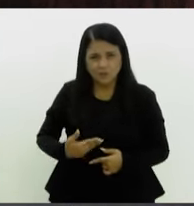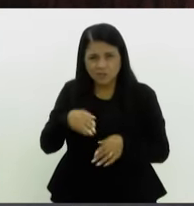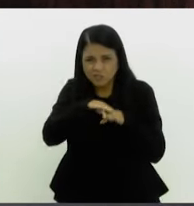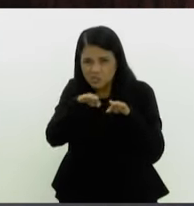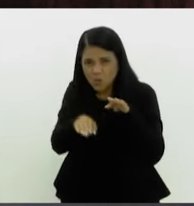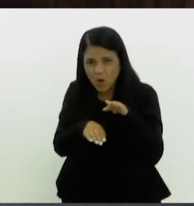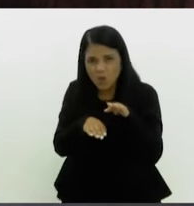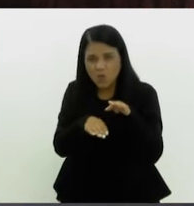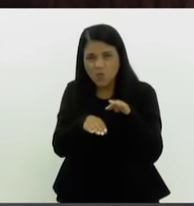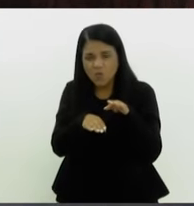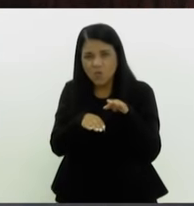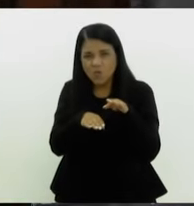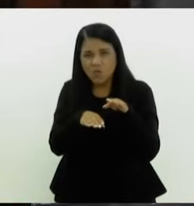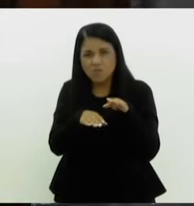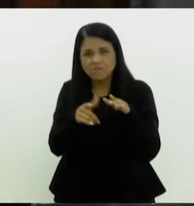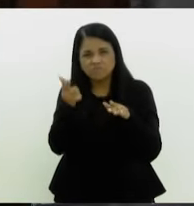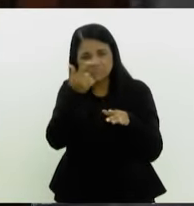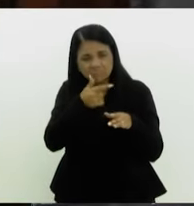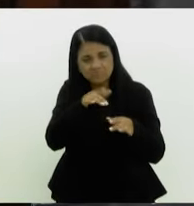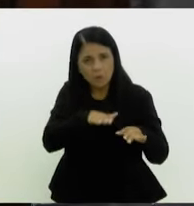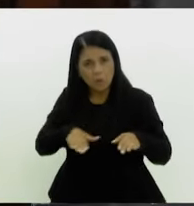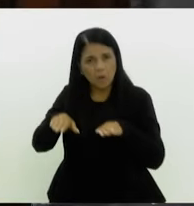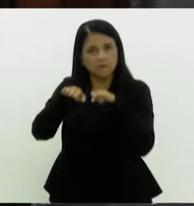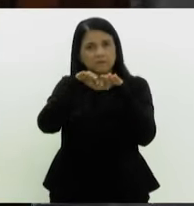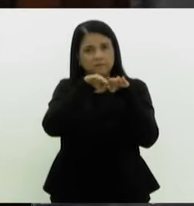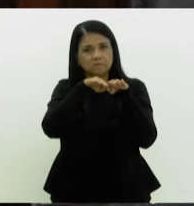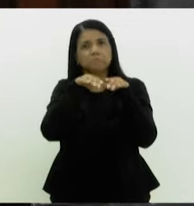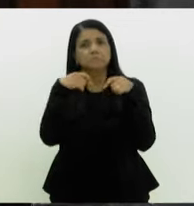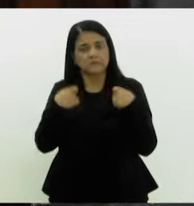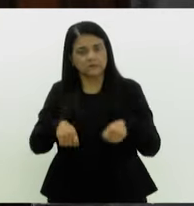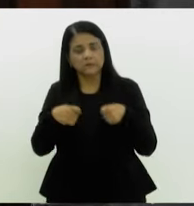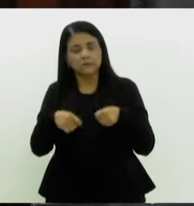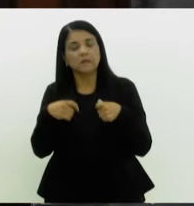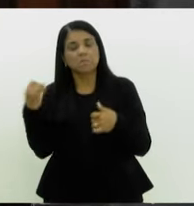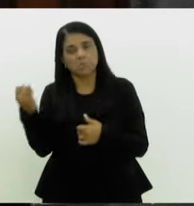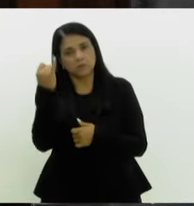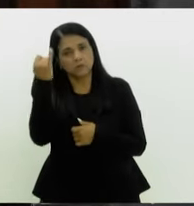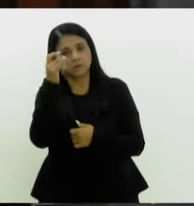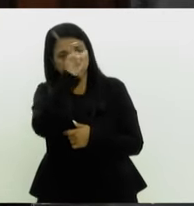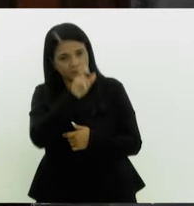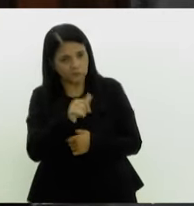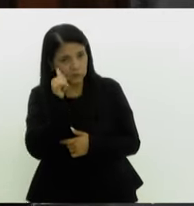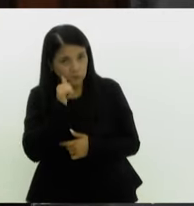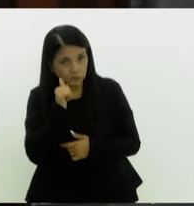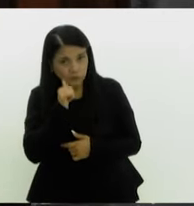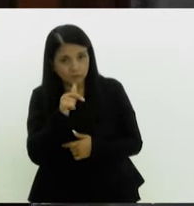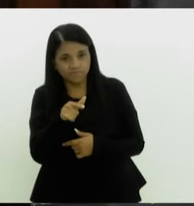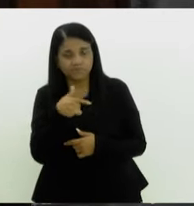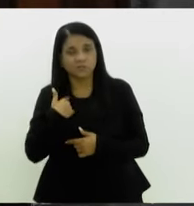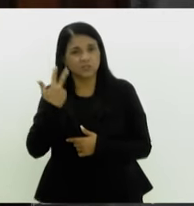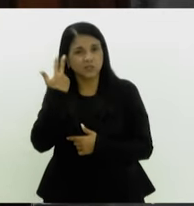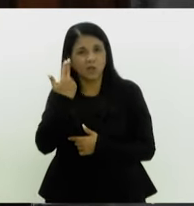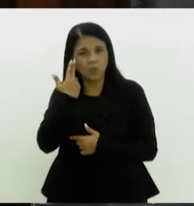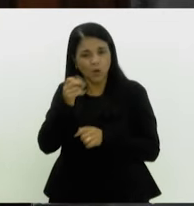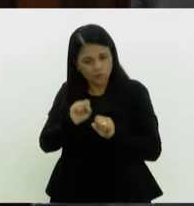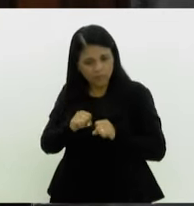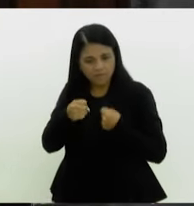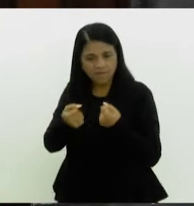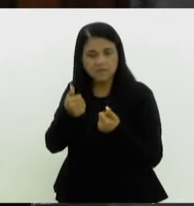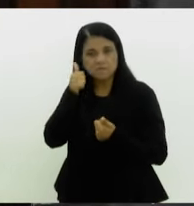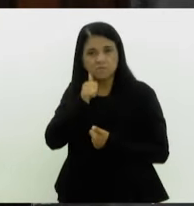para nos tornarmos mais iguais e é muito importante termos mulheres como você que além do instinto natural da defesa da